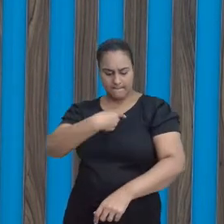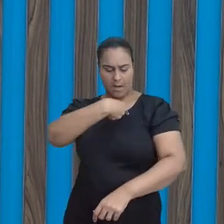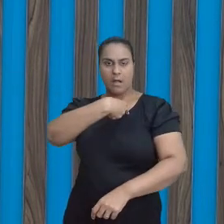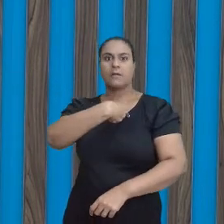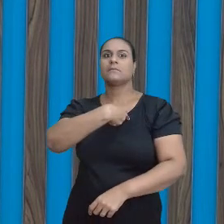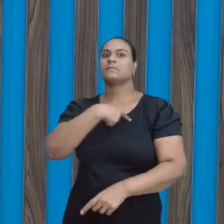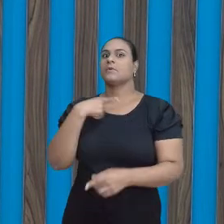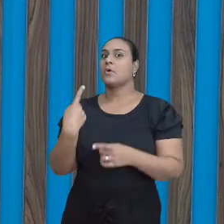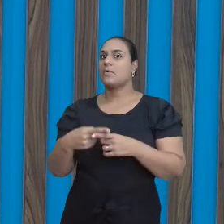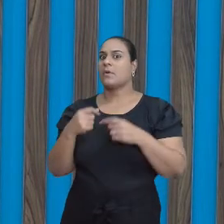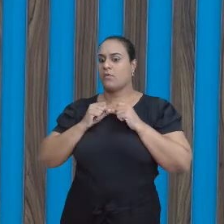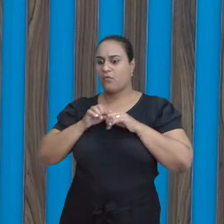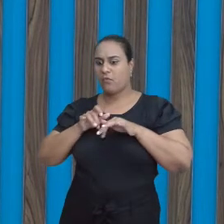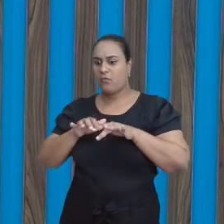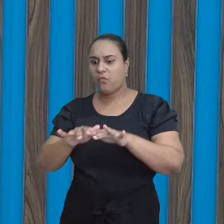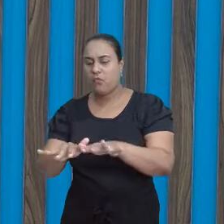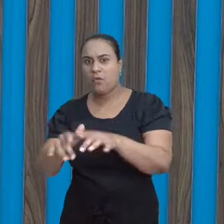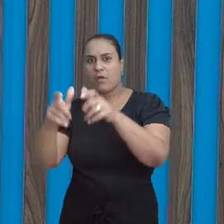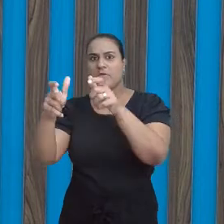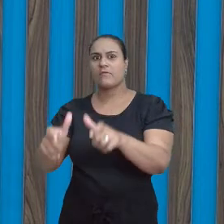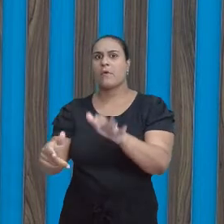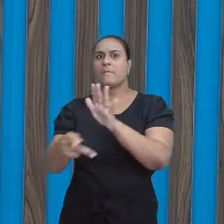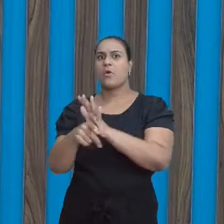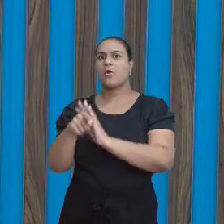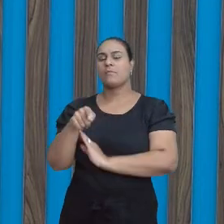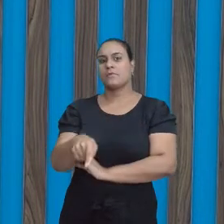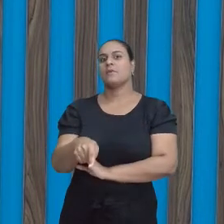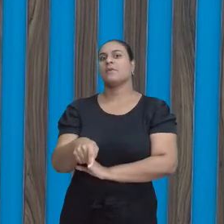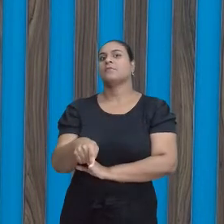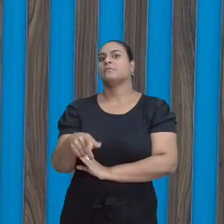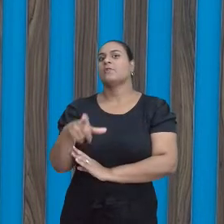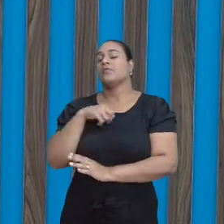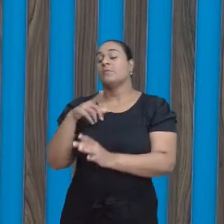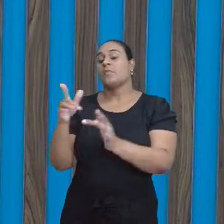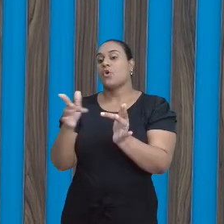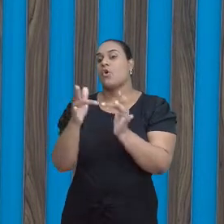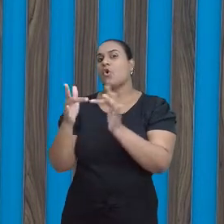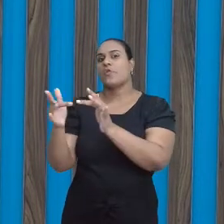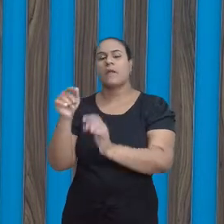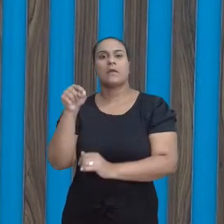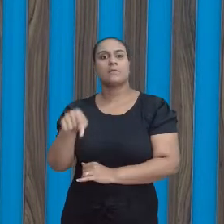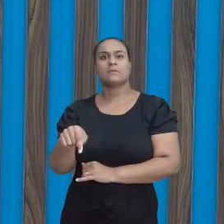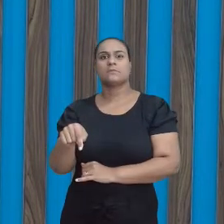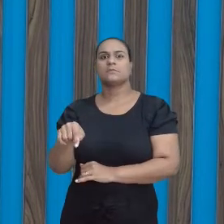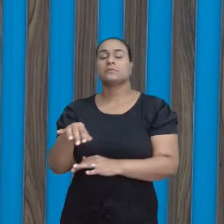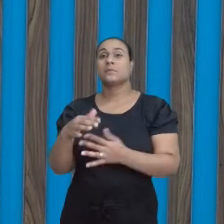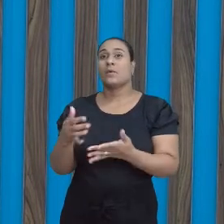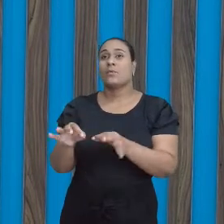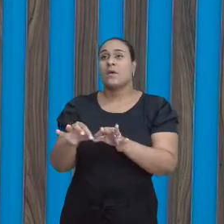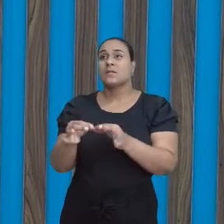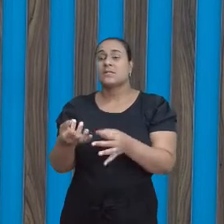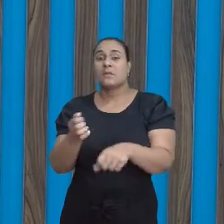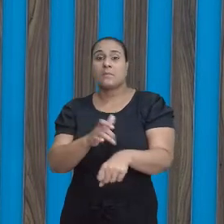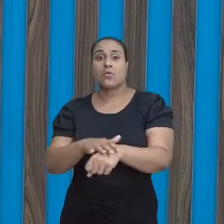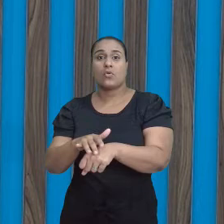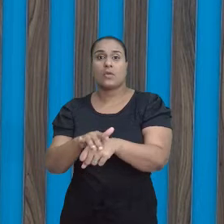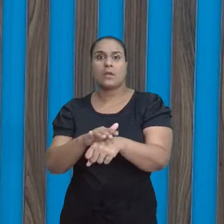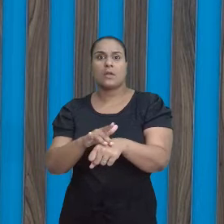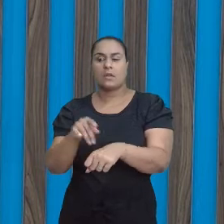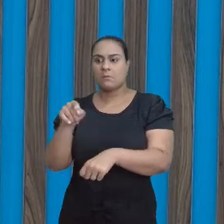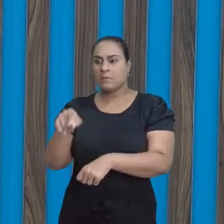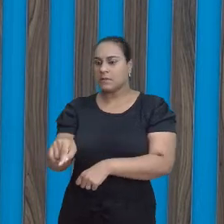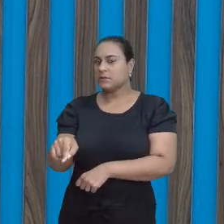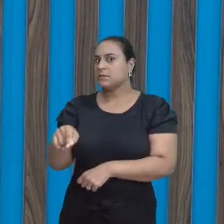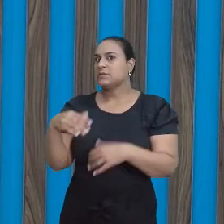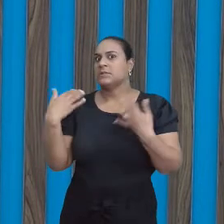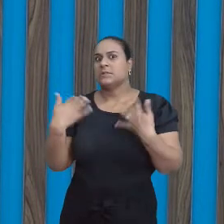seu território. Fomos tentar o contato com ele. Vanessa acabou de dizer que uma simples gripe é fatal para eles. Eles